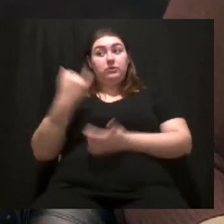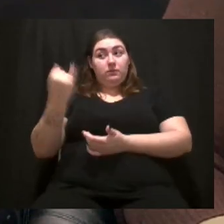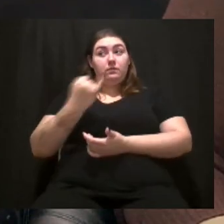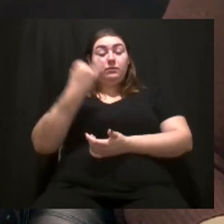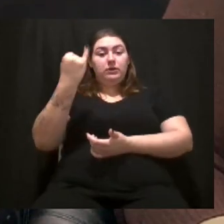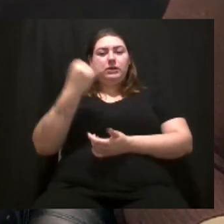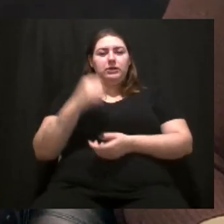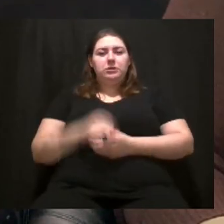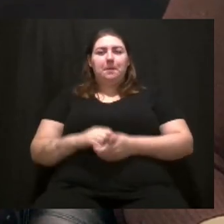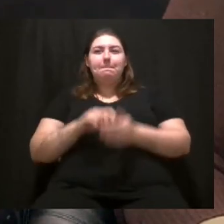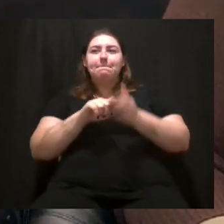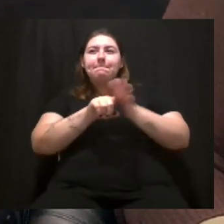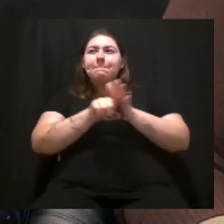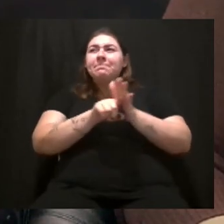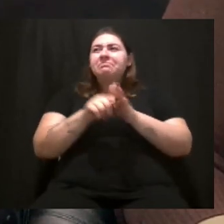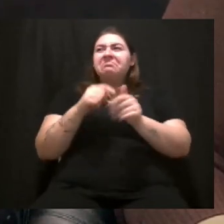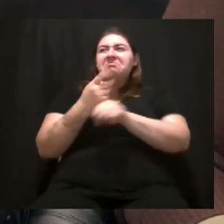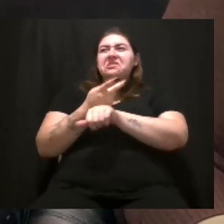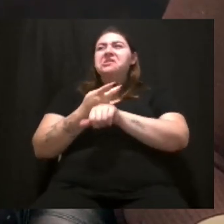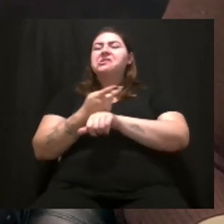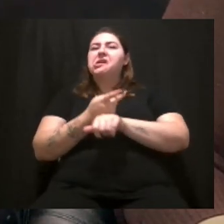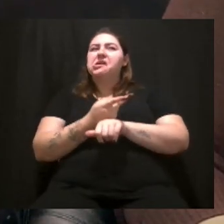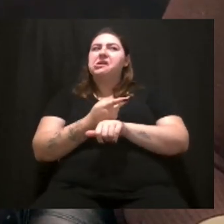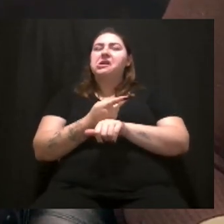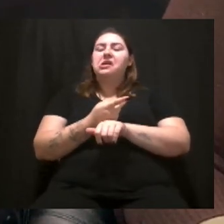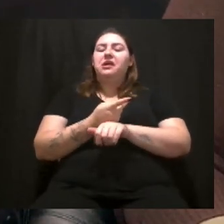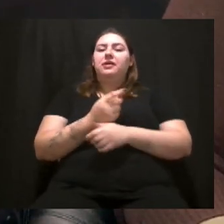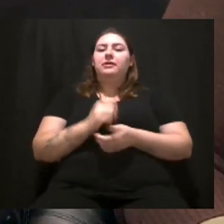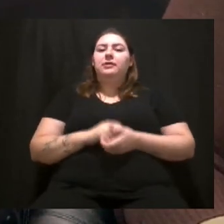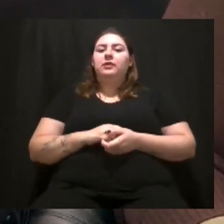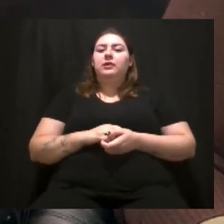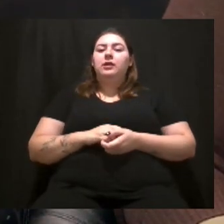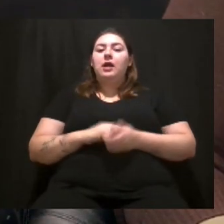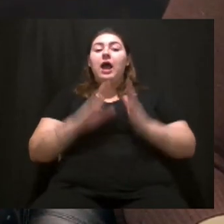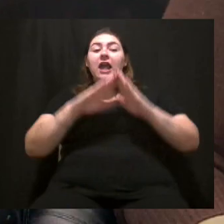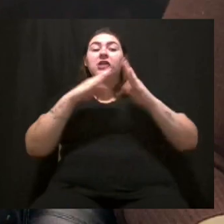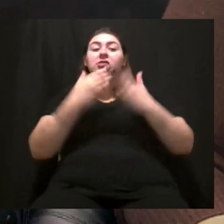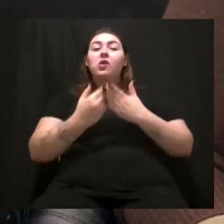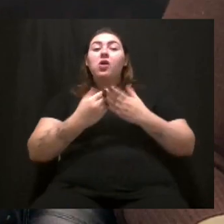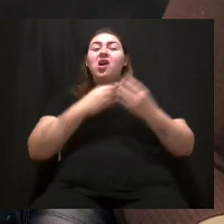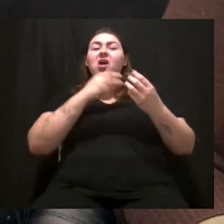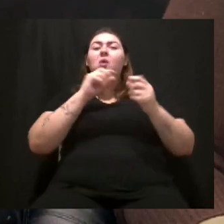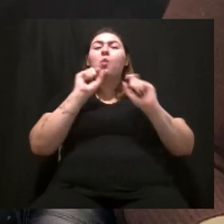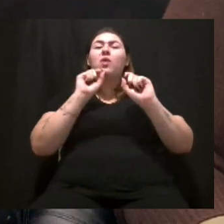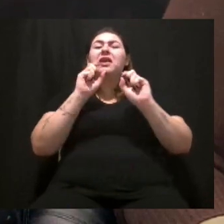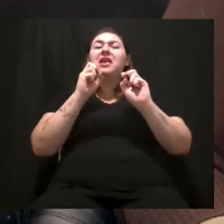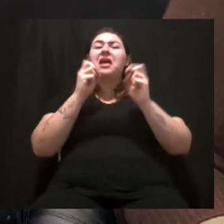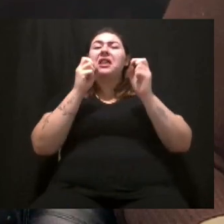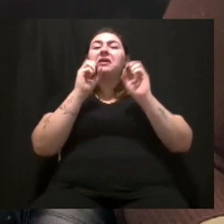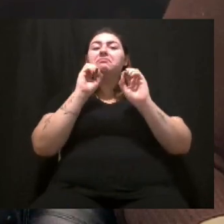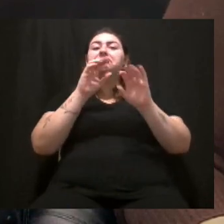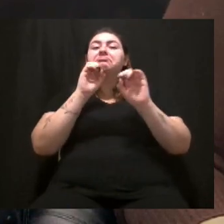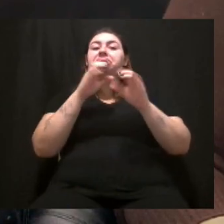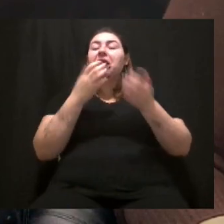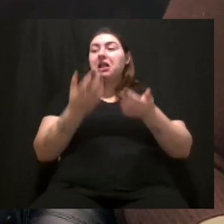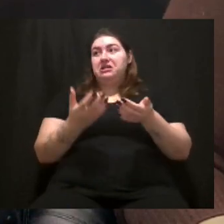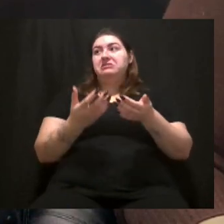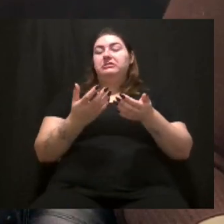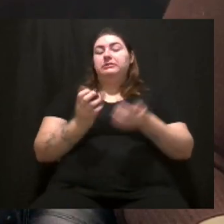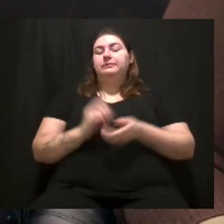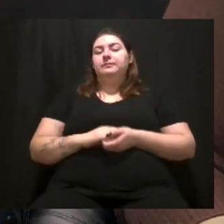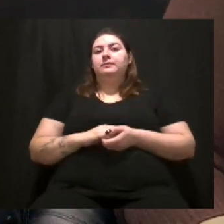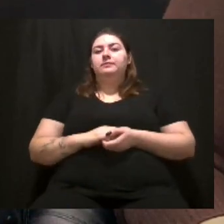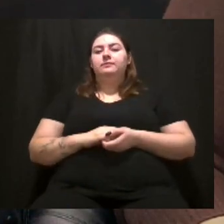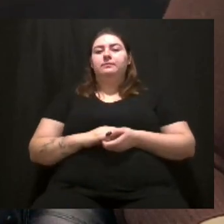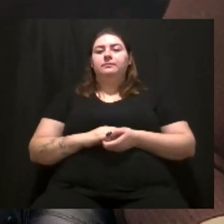pesquisar, conversar com a escola sobre qual é a metodologia que ela oferece de ensino, sobre quais são os benefícios que